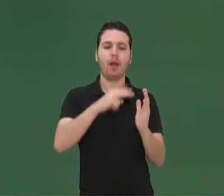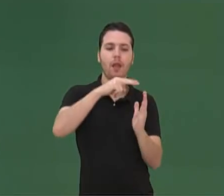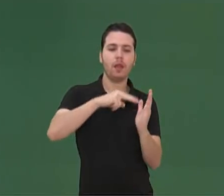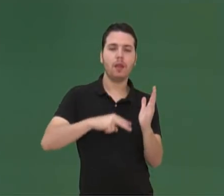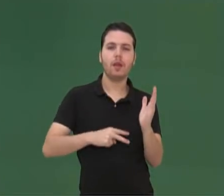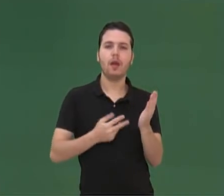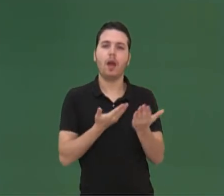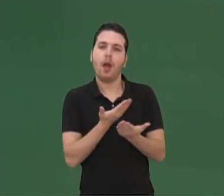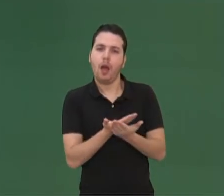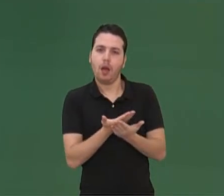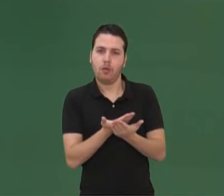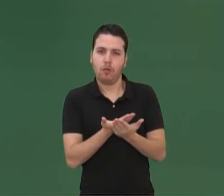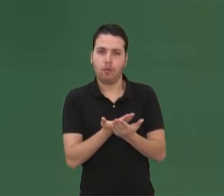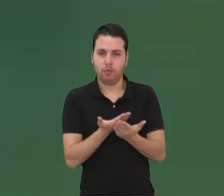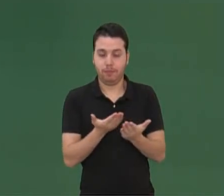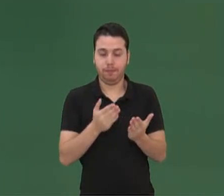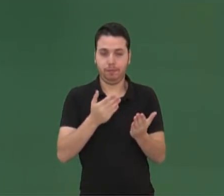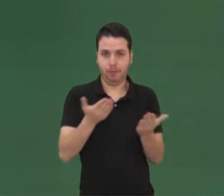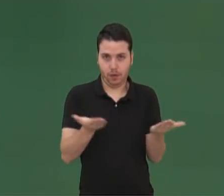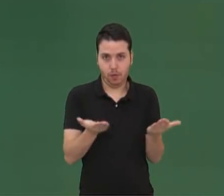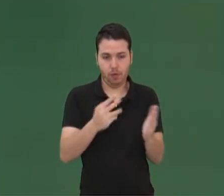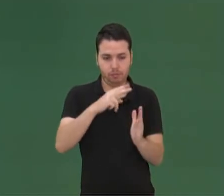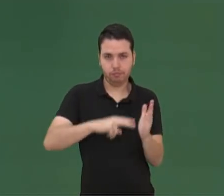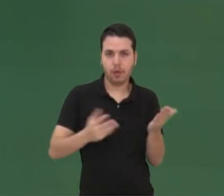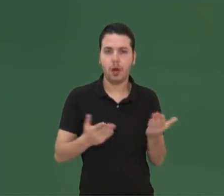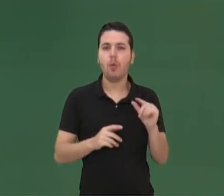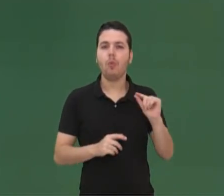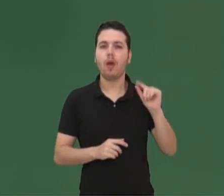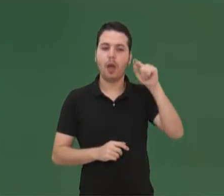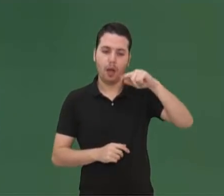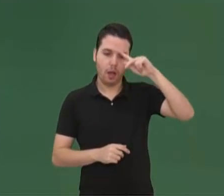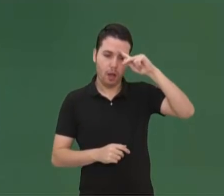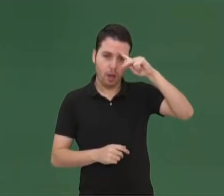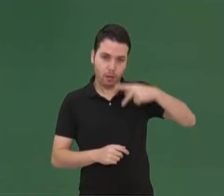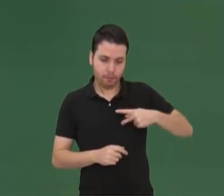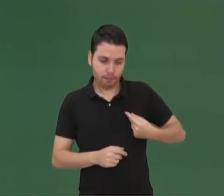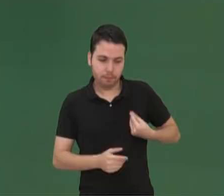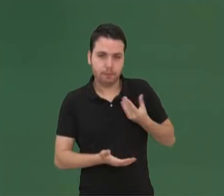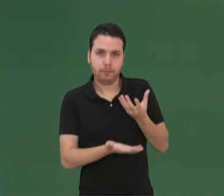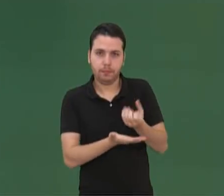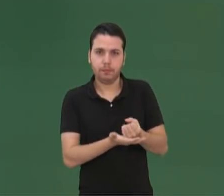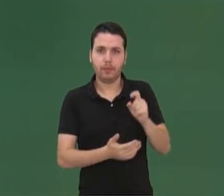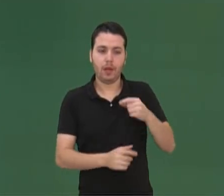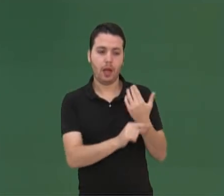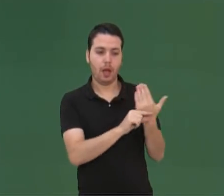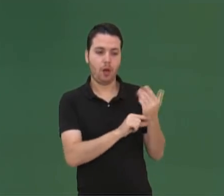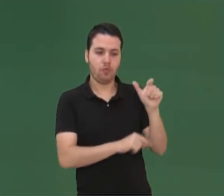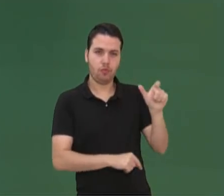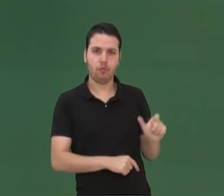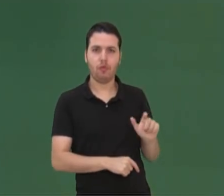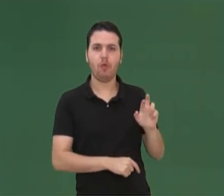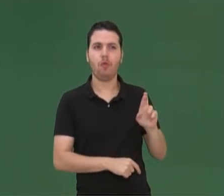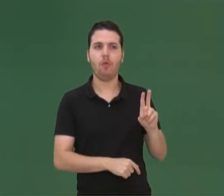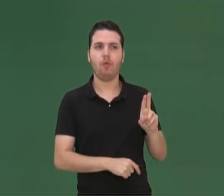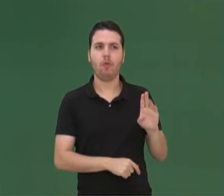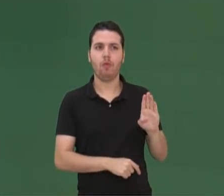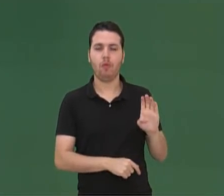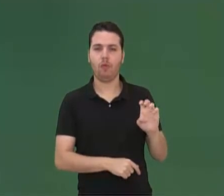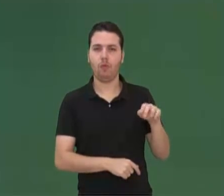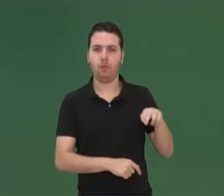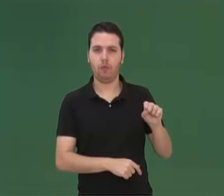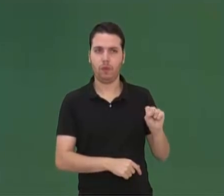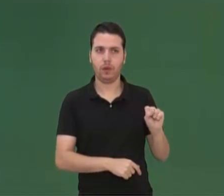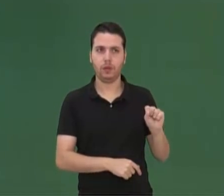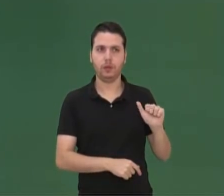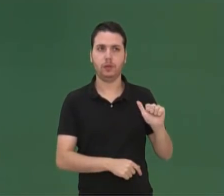uma autobiografia. De quem? Do Rubem Alves. Rubem Alves é um escritor brasileiro, né? Então, nós